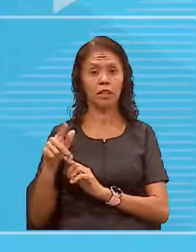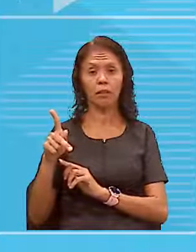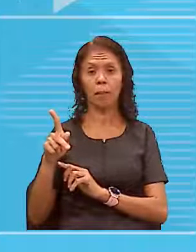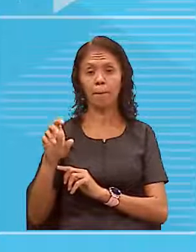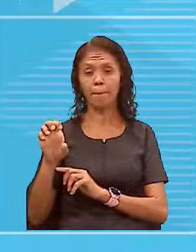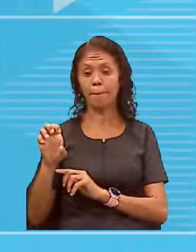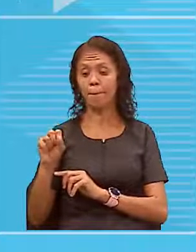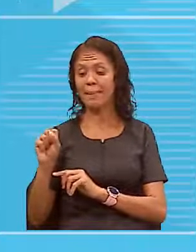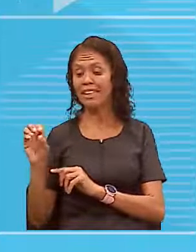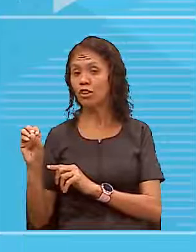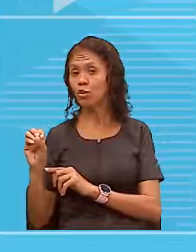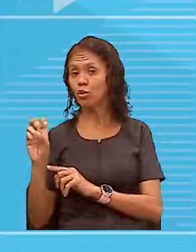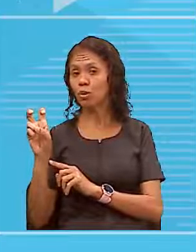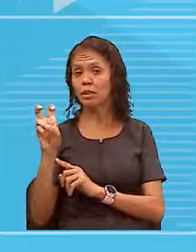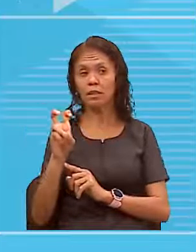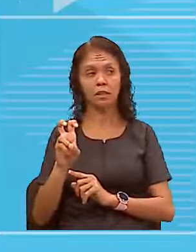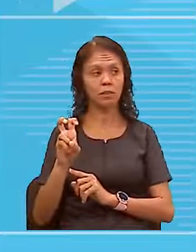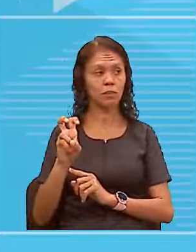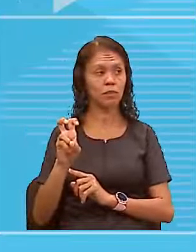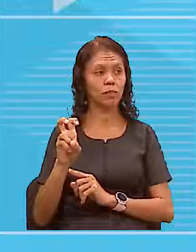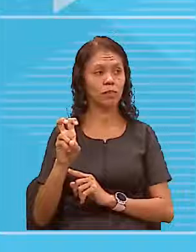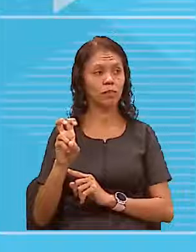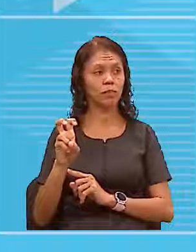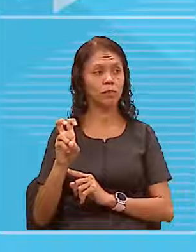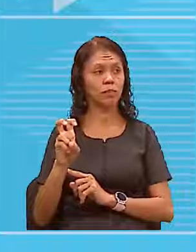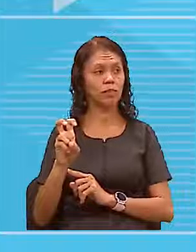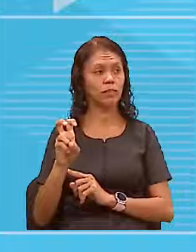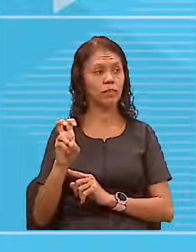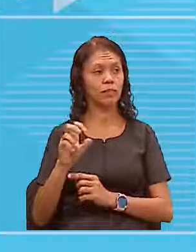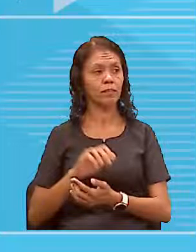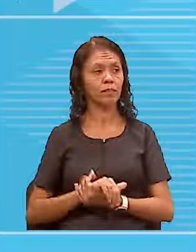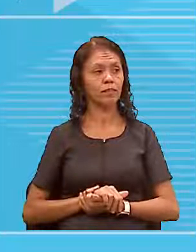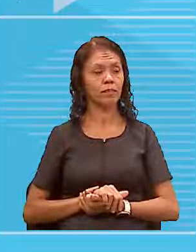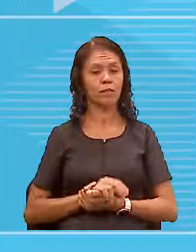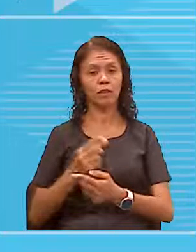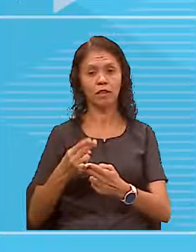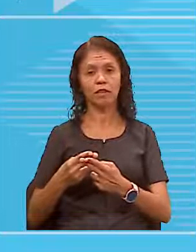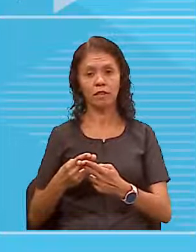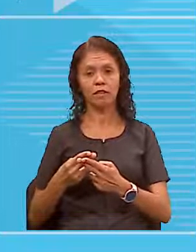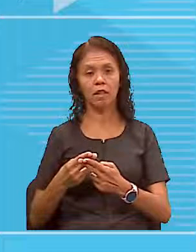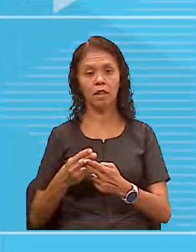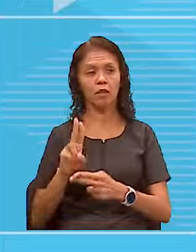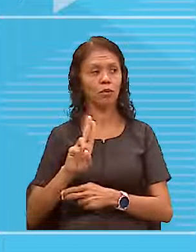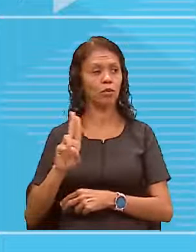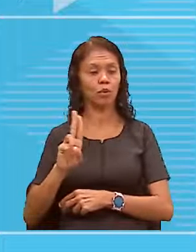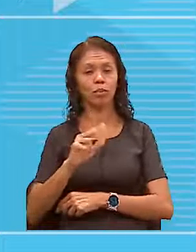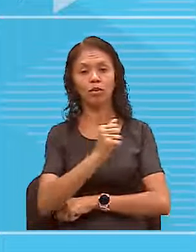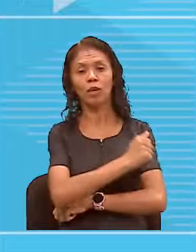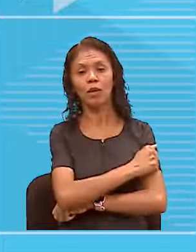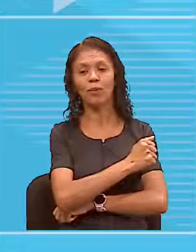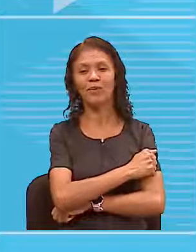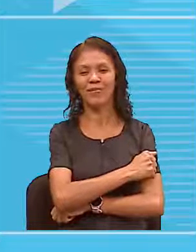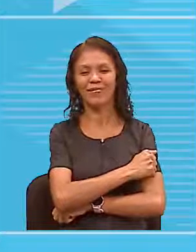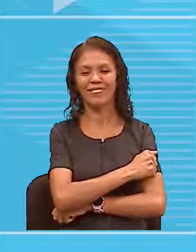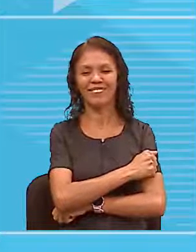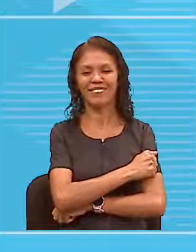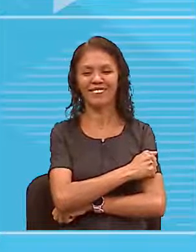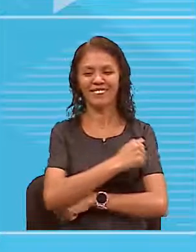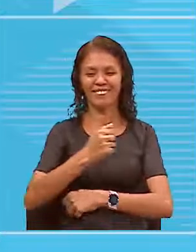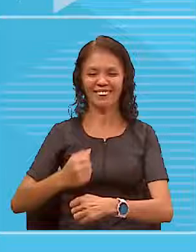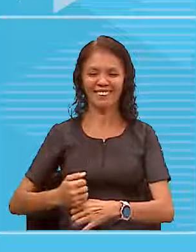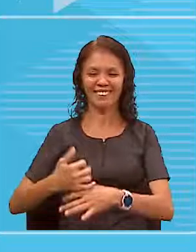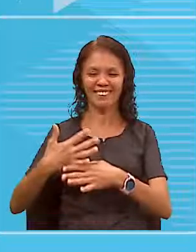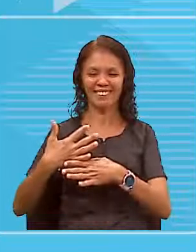Aí, o que que aconteceu? O aluno, vou até colocar o nome do Gabriel. O Gabriel, certo? Para ficar mais fácil aqui nosso